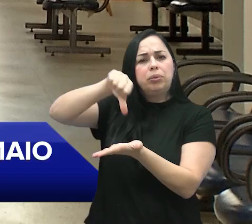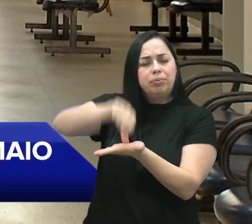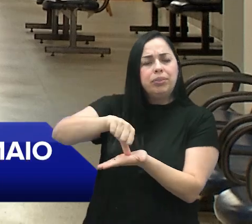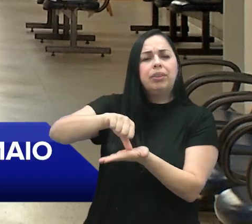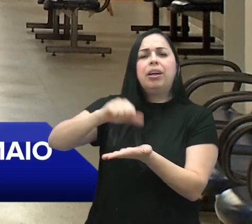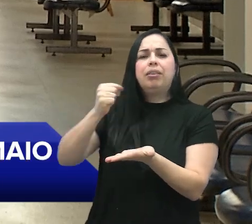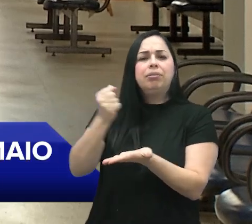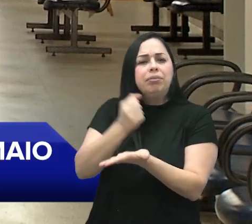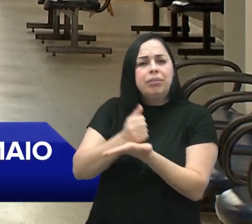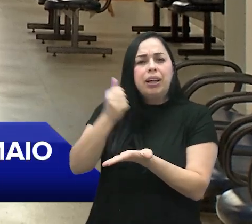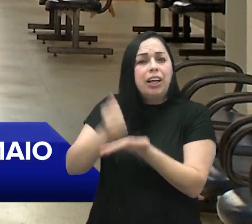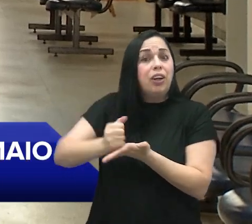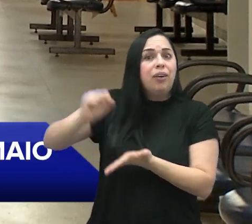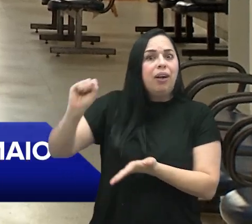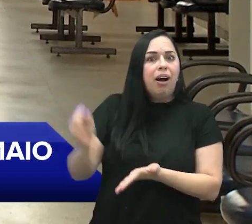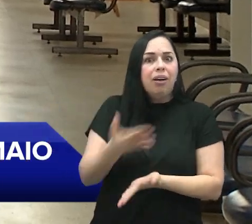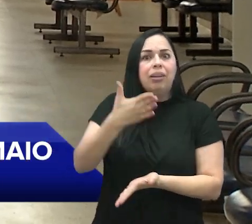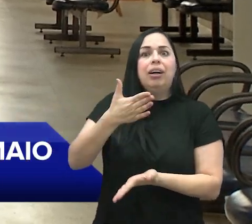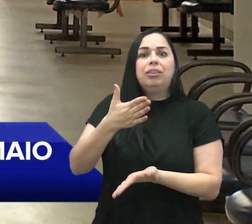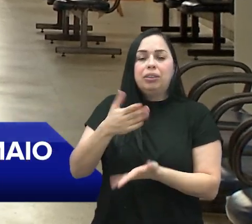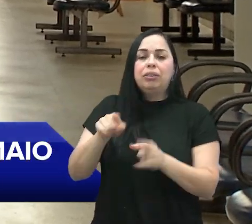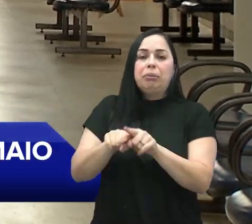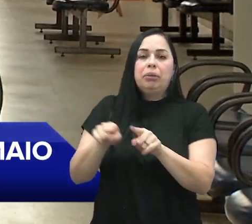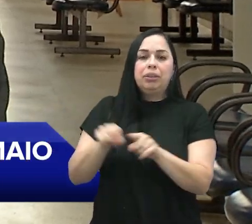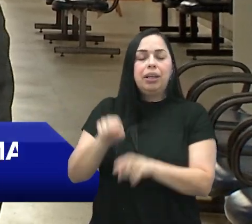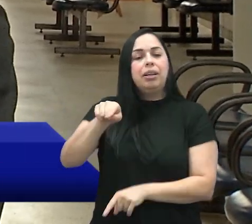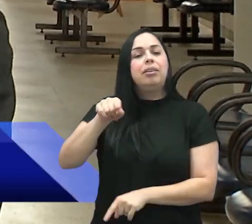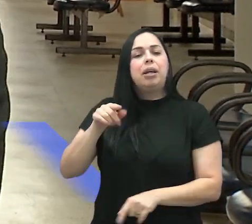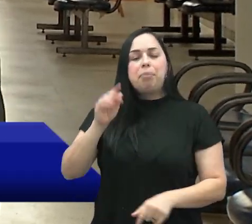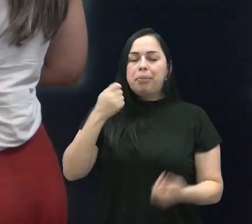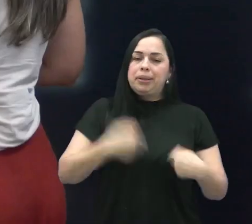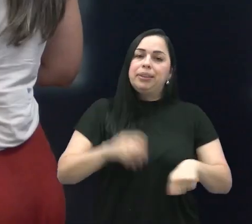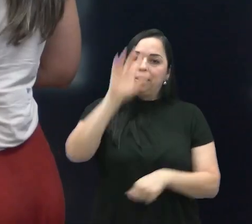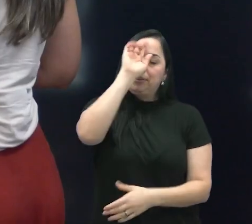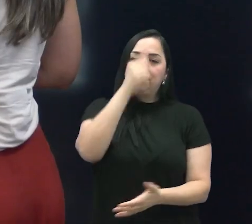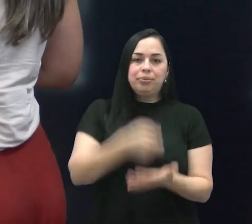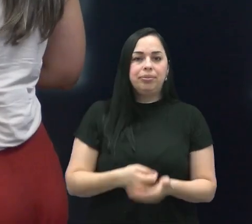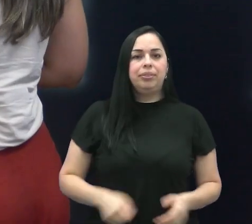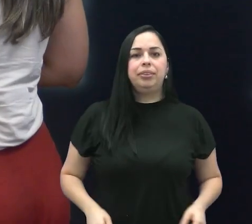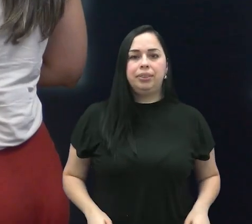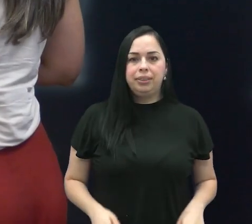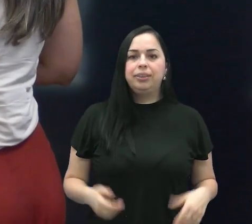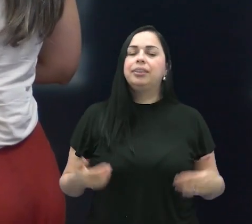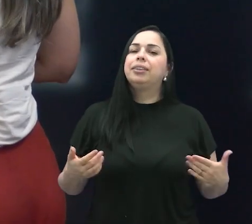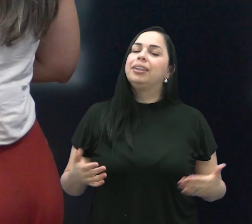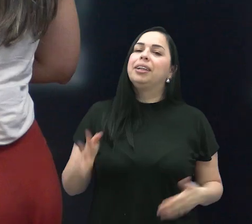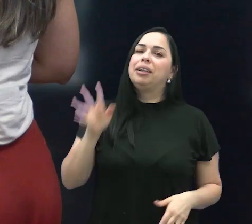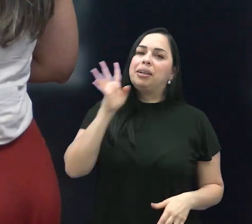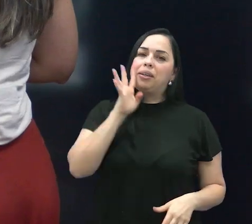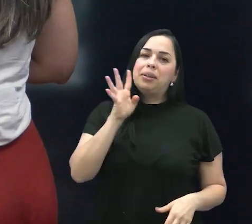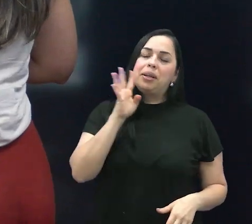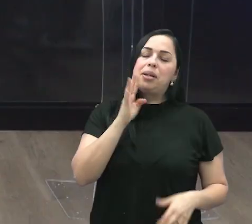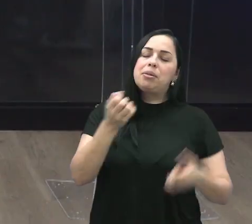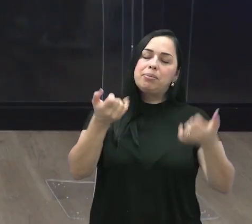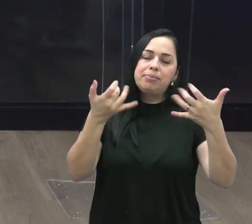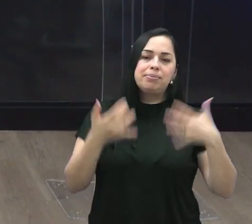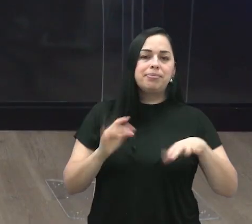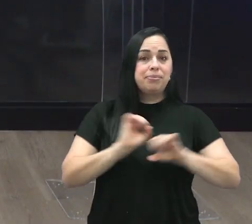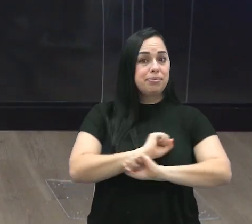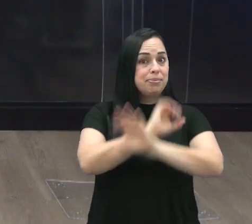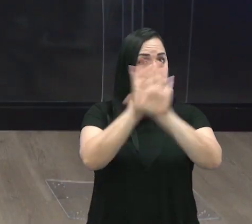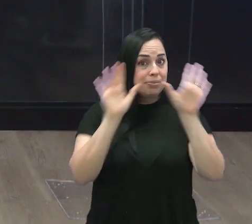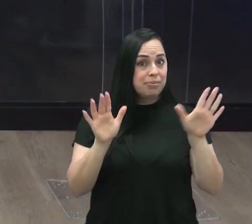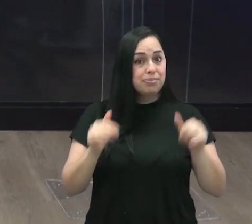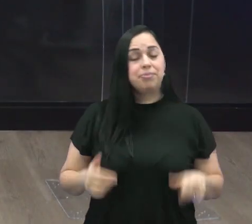dá para resolver de forma remota, o importante é resolver. Volto com você. Legal, Mavi, muito obrigada